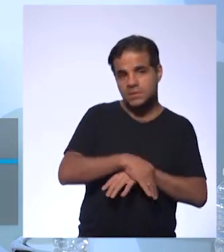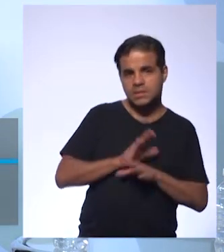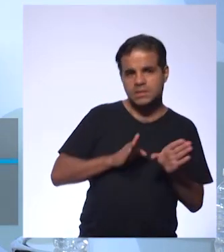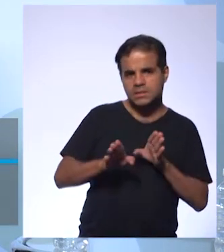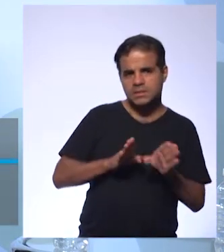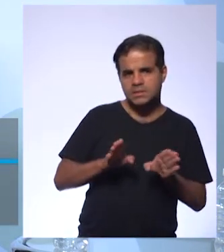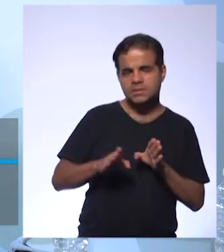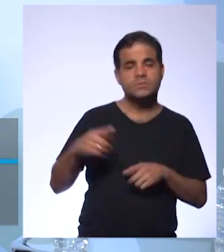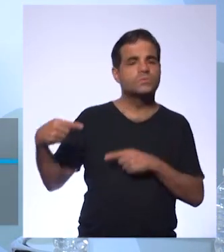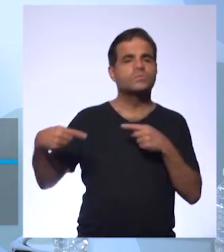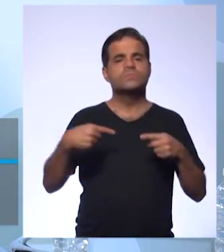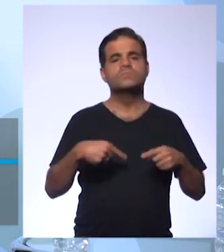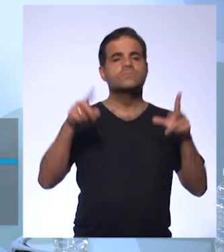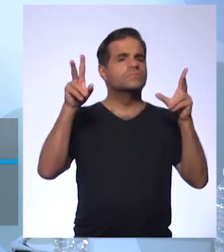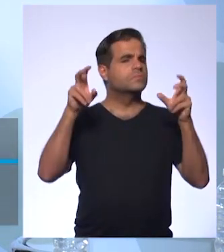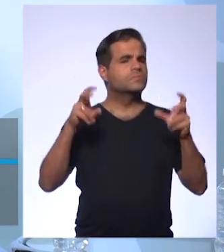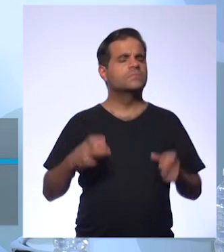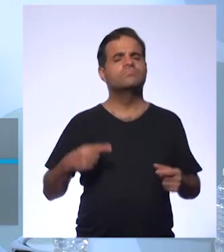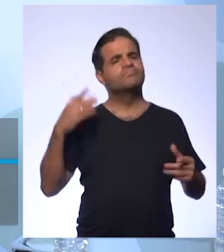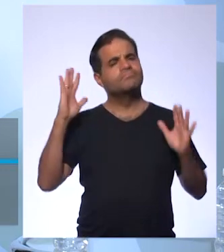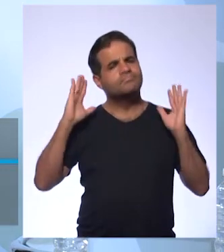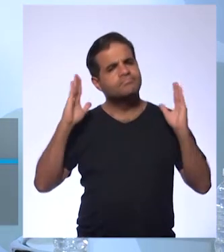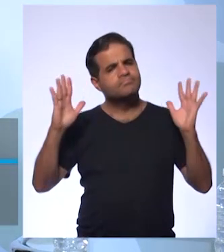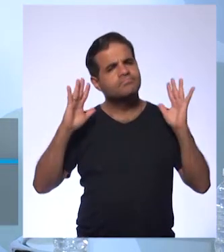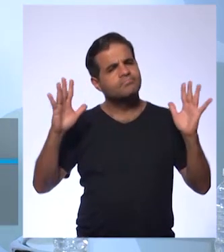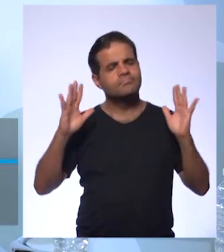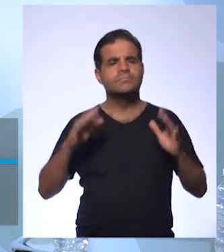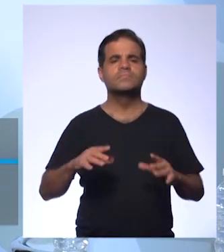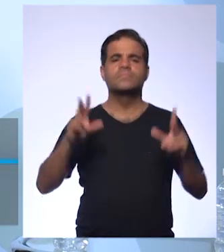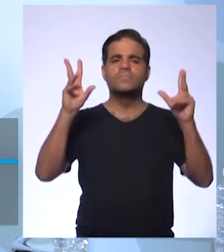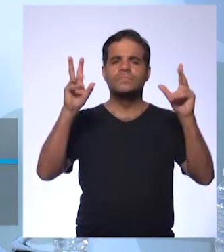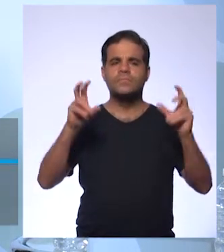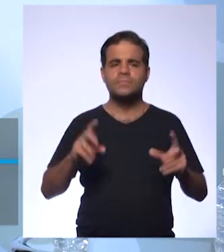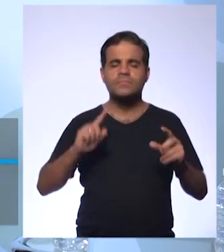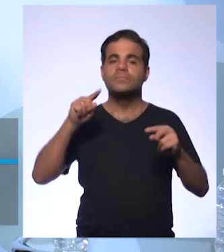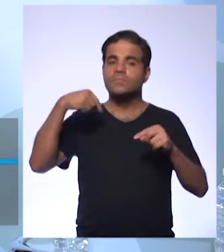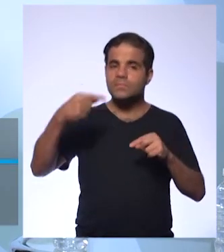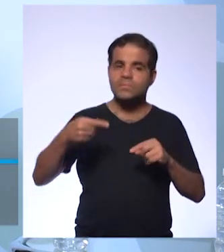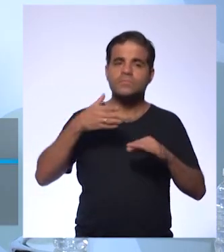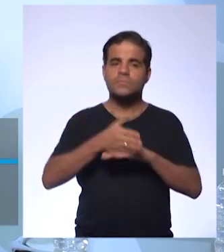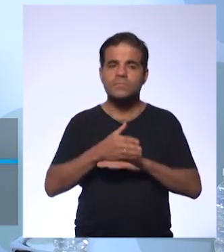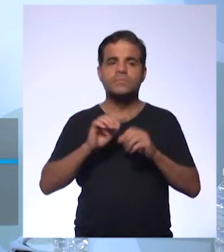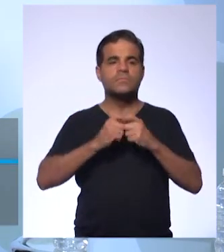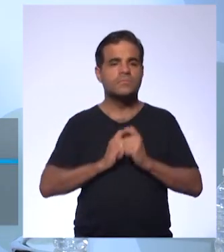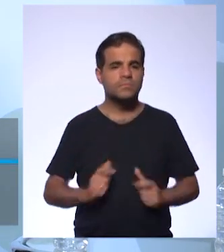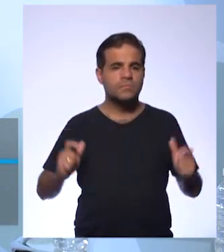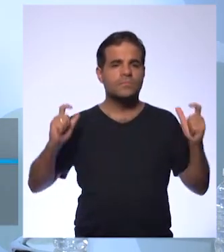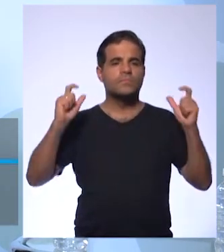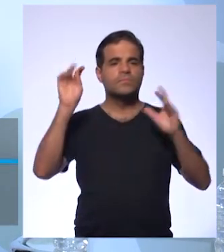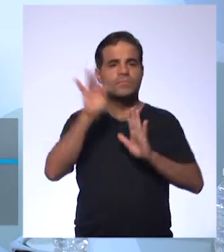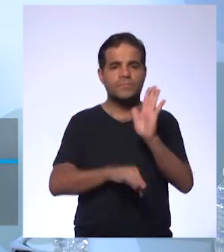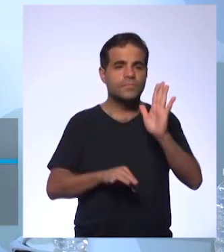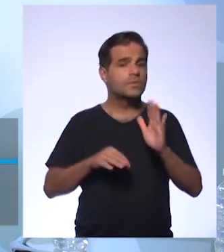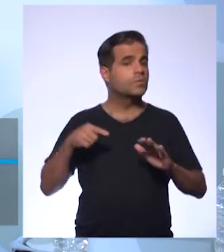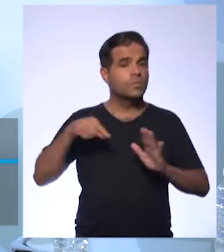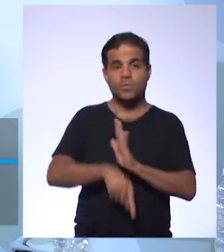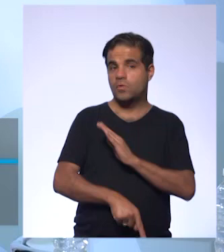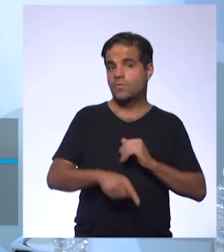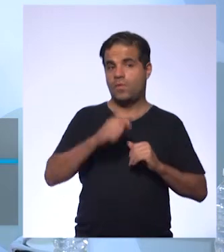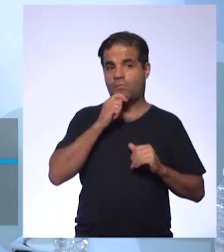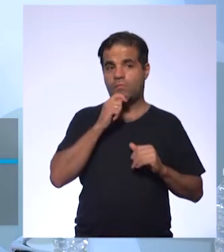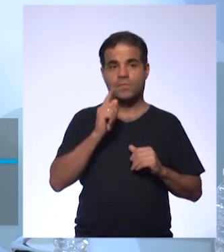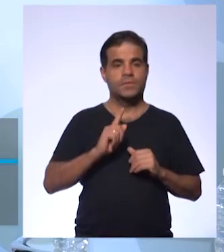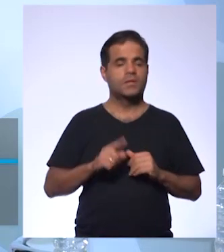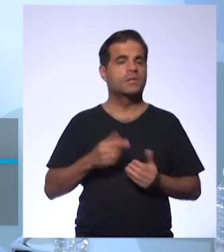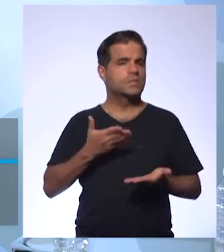acesso. Então, discutir essas coisas. Vamos pensar primeiro nos temas, para depois a gente ir tanto para a estrutura do texto. Nós não estamos aprofundando na estrutura